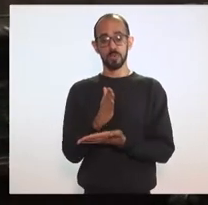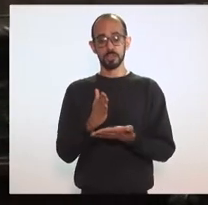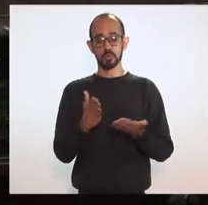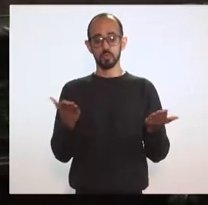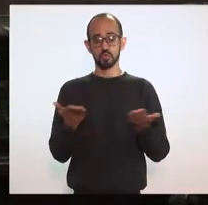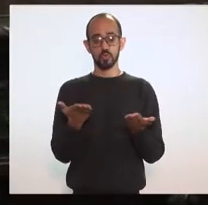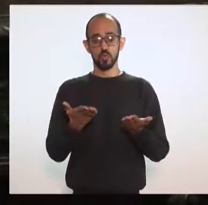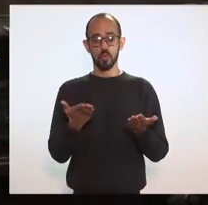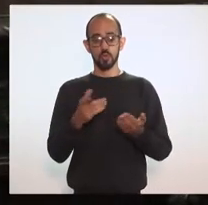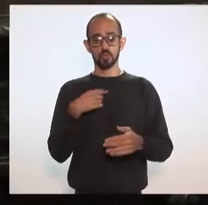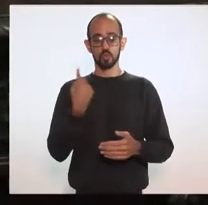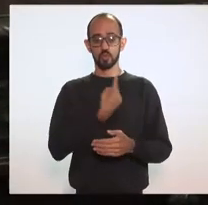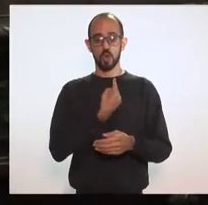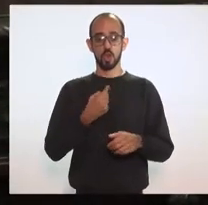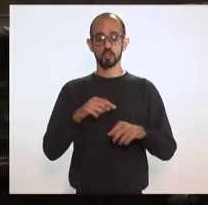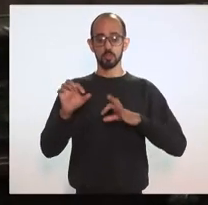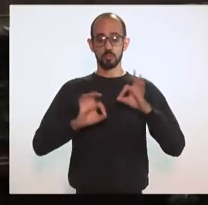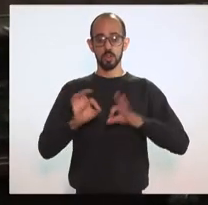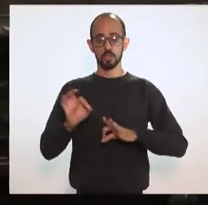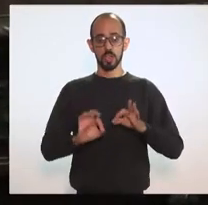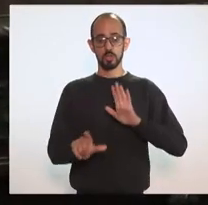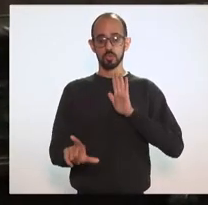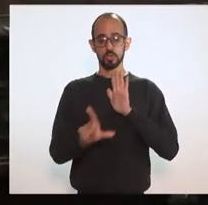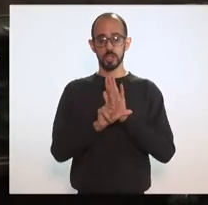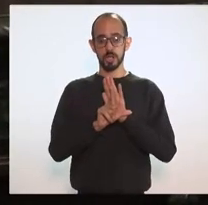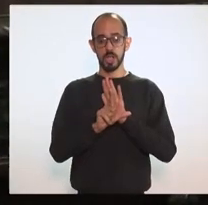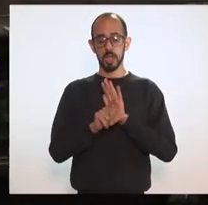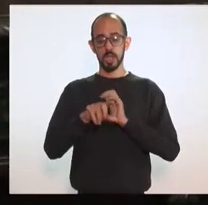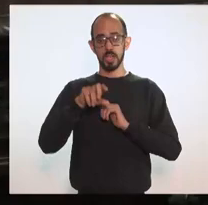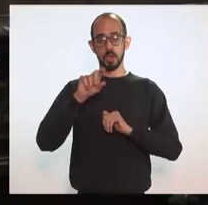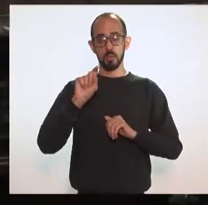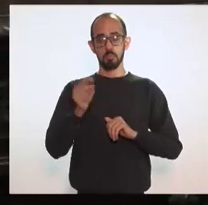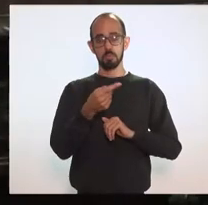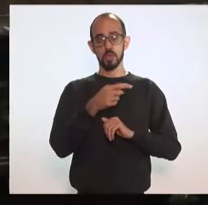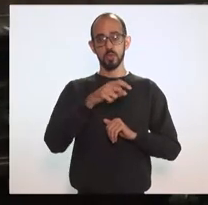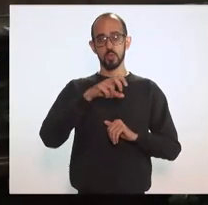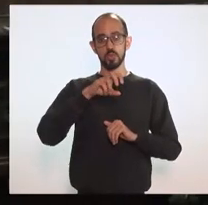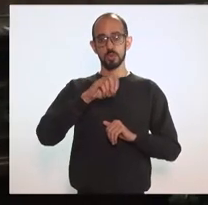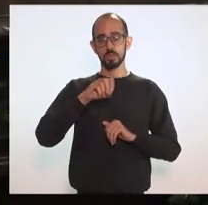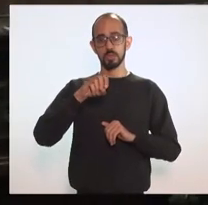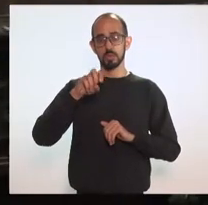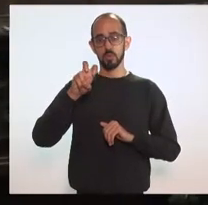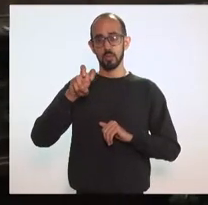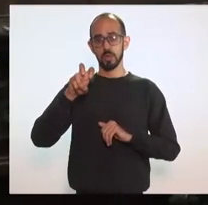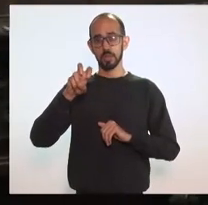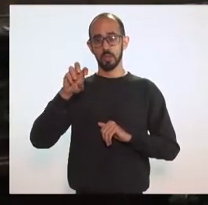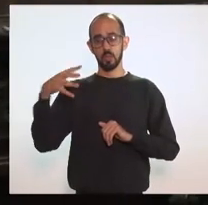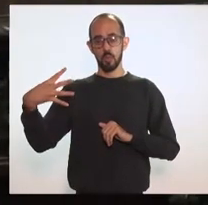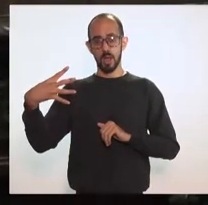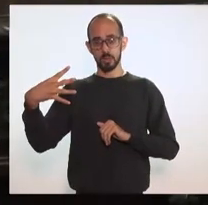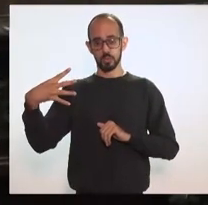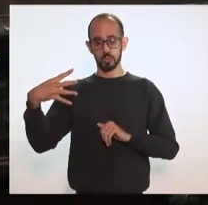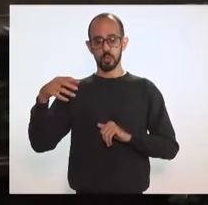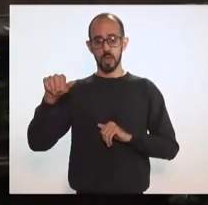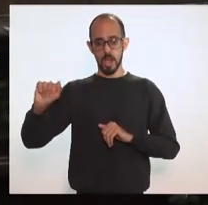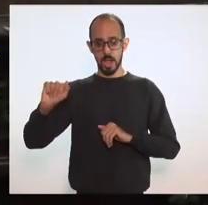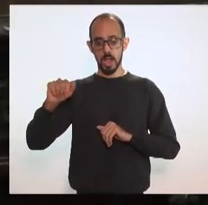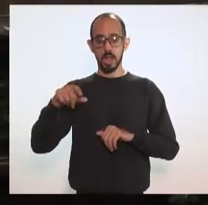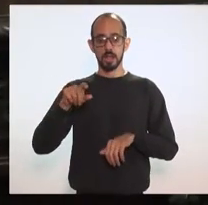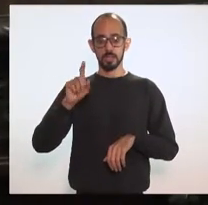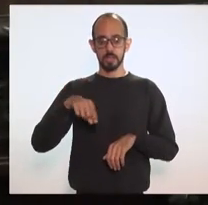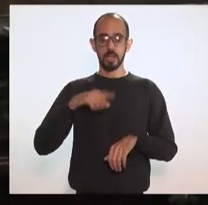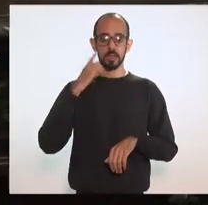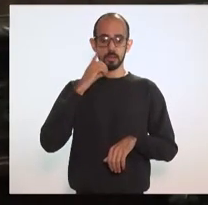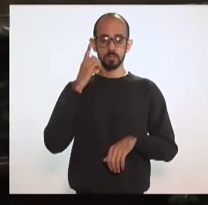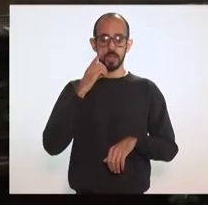de hoje no nosso projeto de lei de número 1054 a de 2015 que tem também como coautores